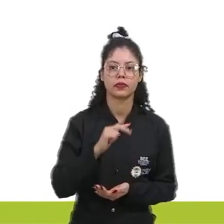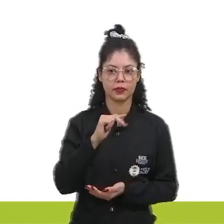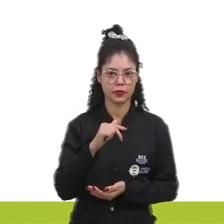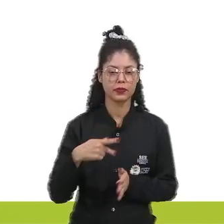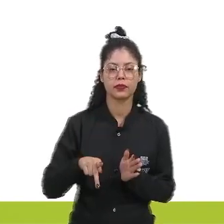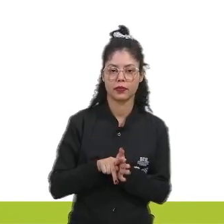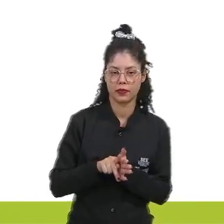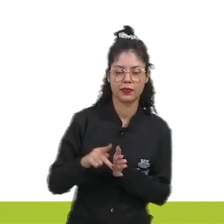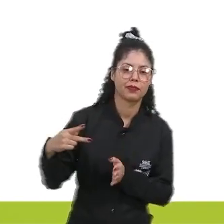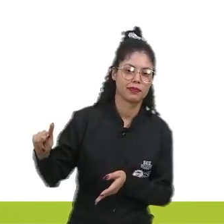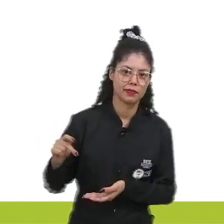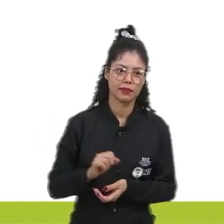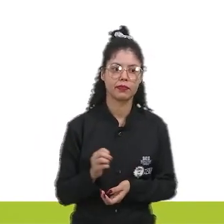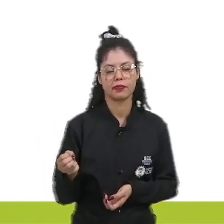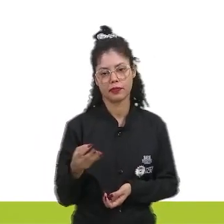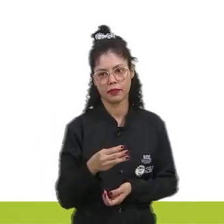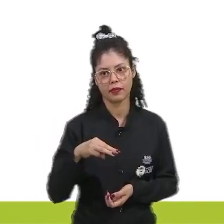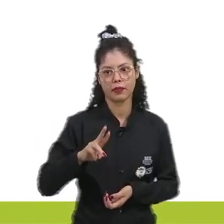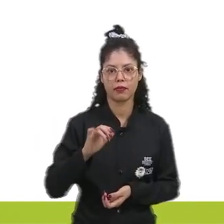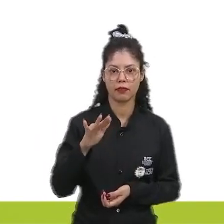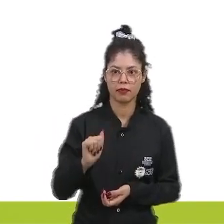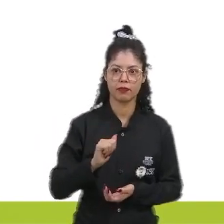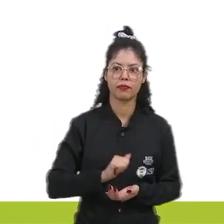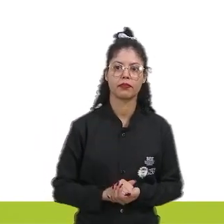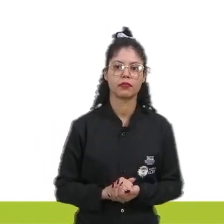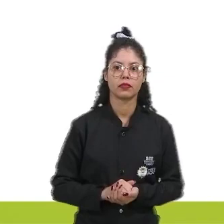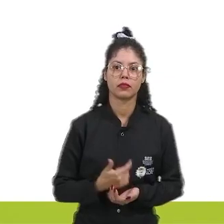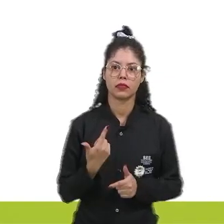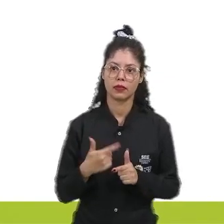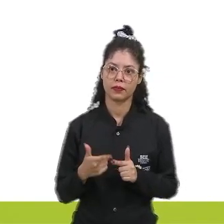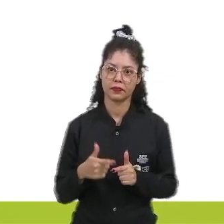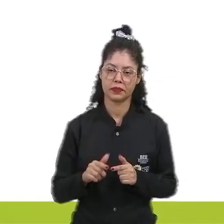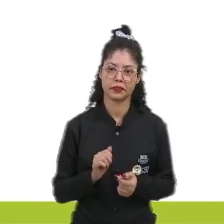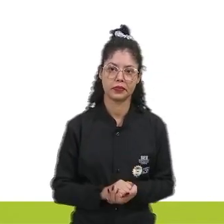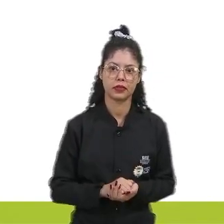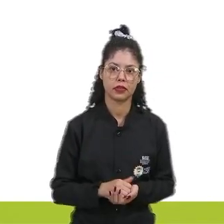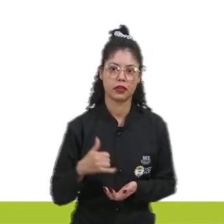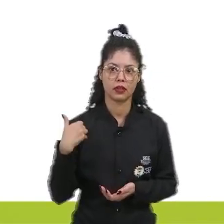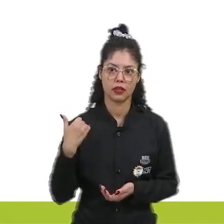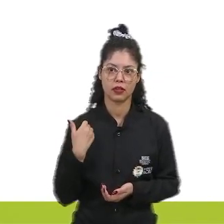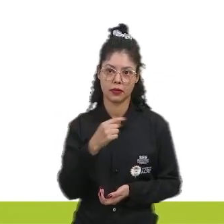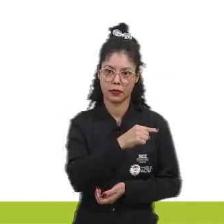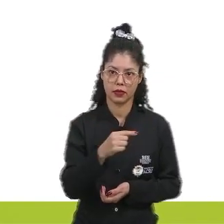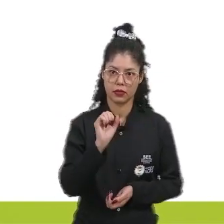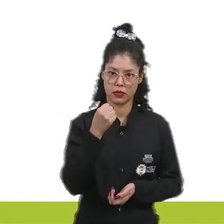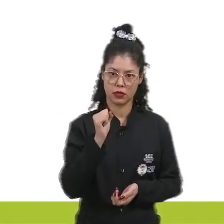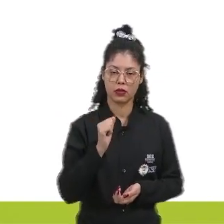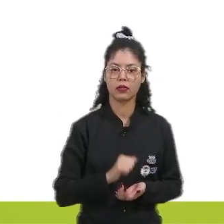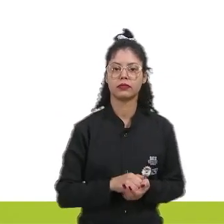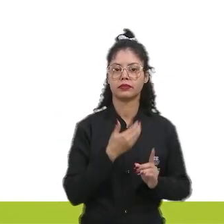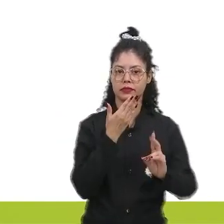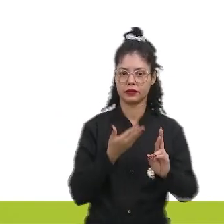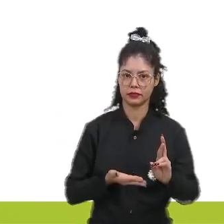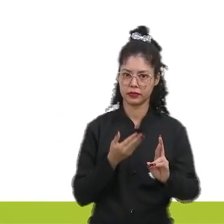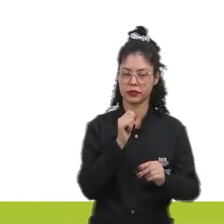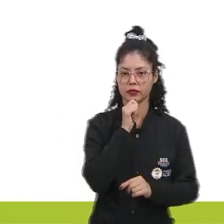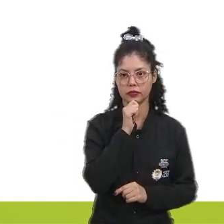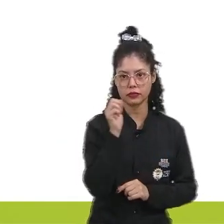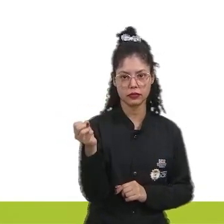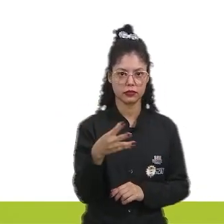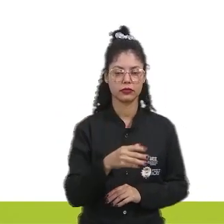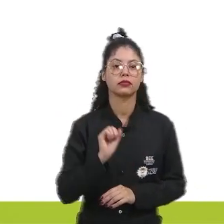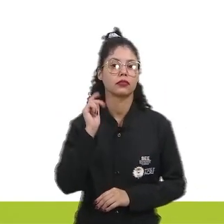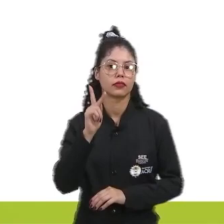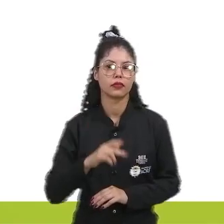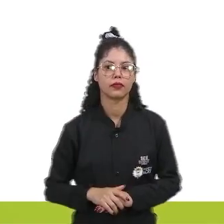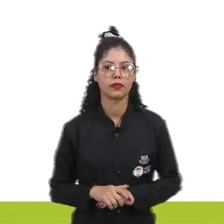da irmã mais nova de Mariana, tá bom? Segundo problema, a idade de Mariana menos 8 representa a idade da sua irmã mais nova.